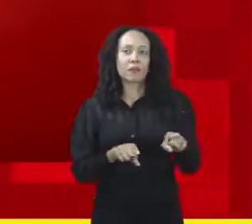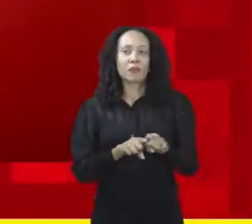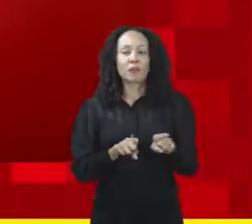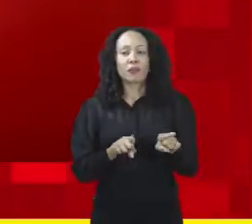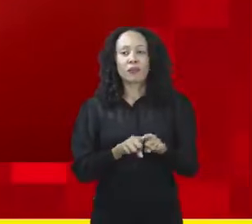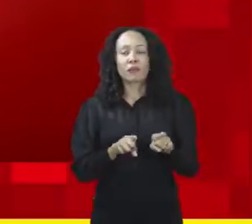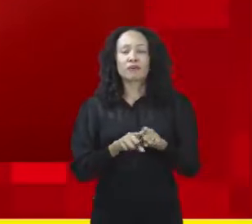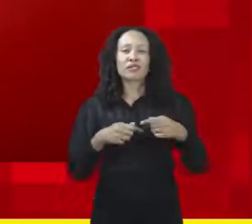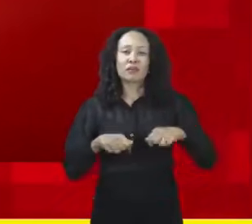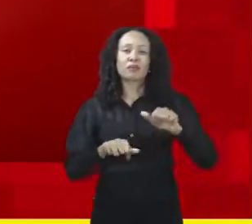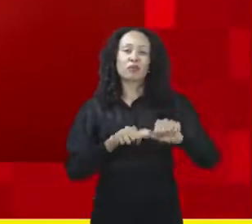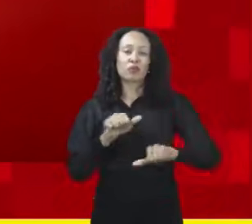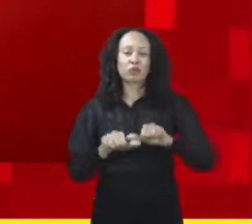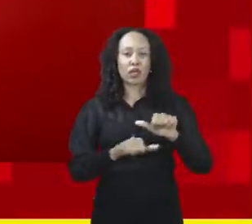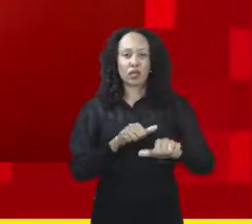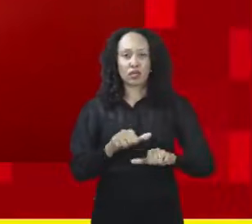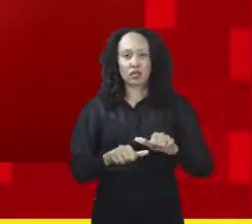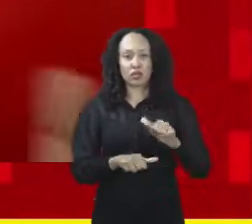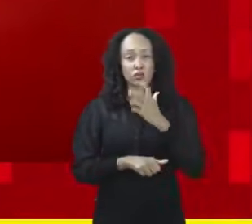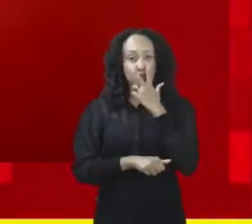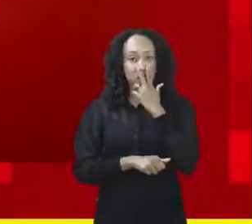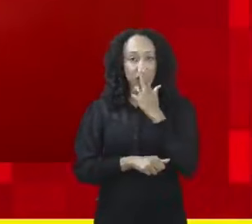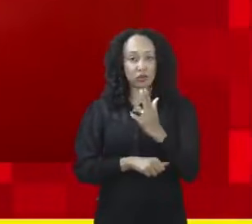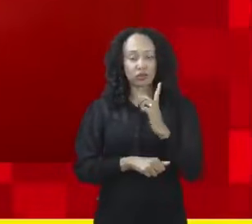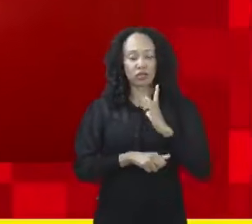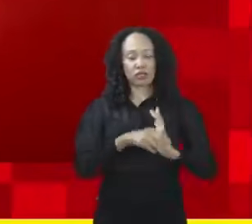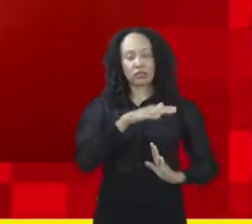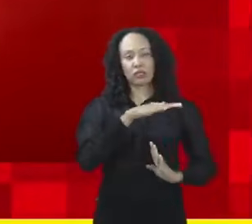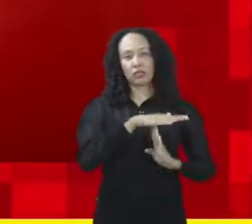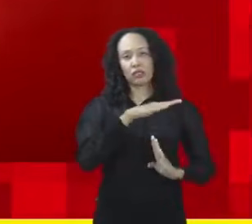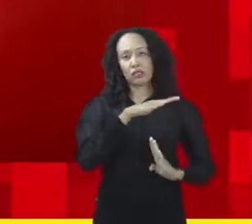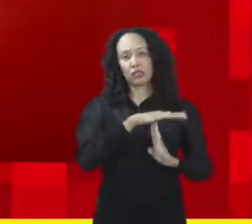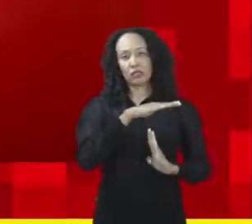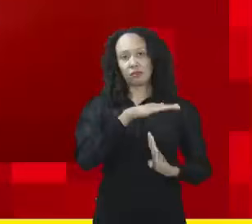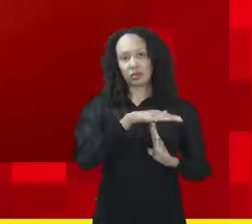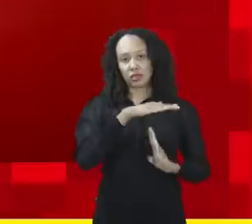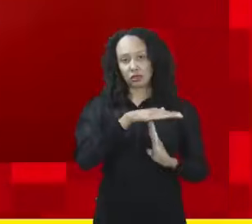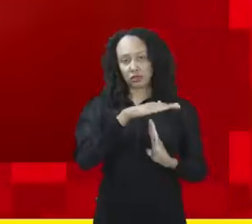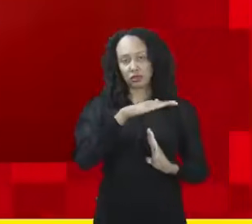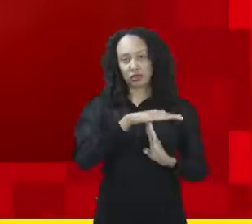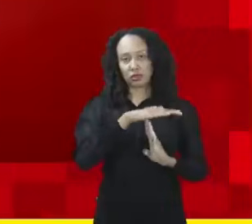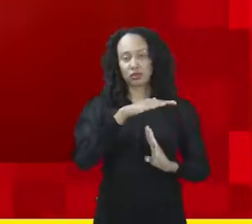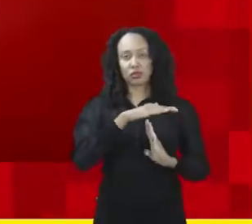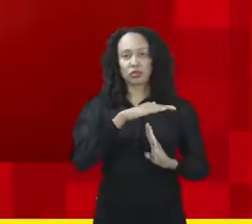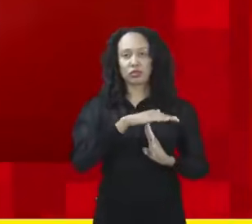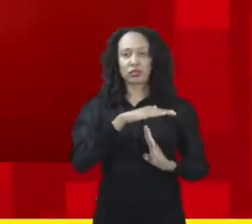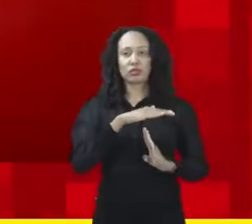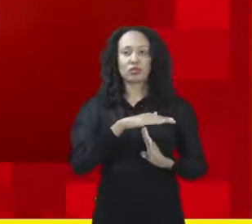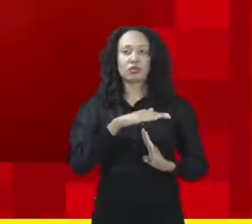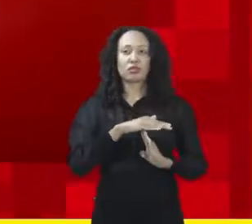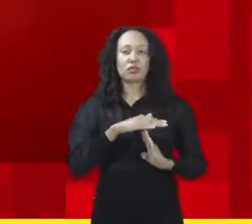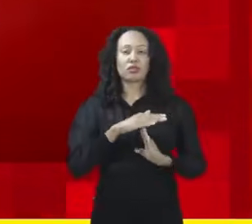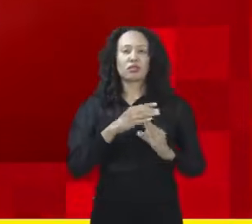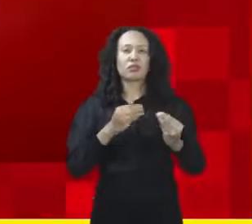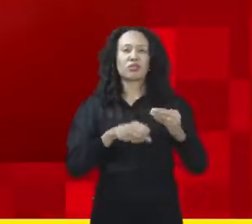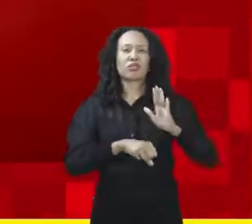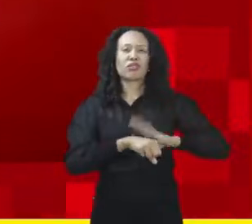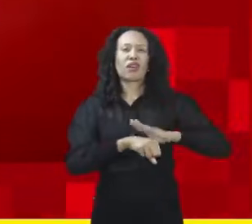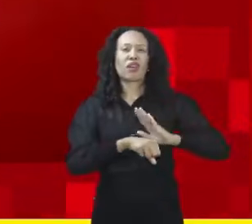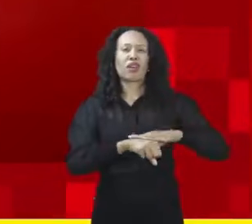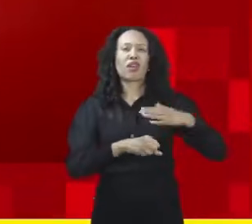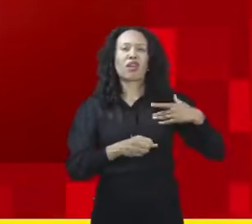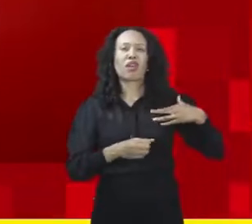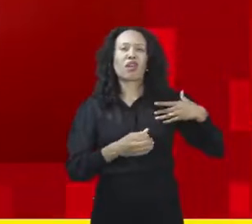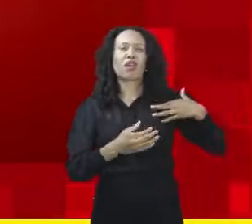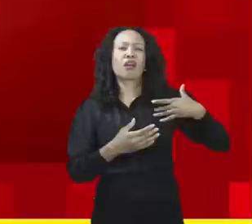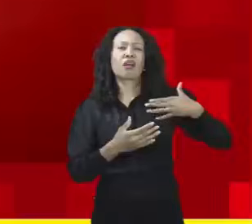precisa mudar. Eu acho que a gente chega a um limite, né, de ter há tanto tempo vivenciado